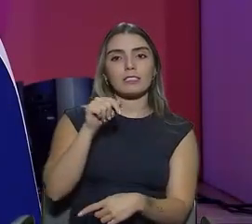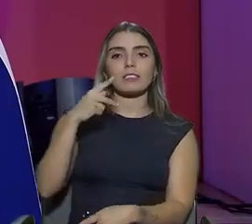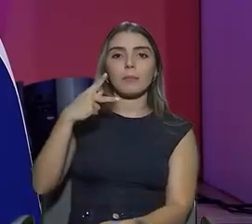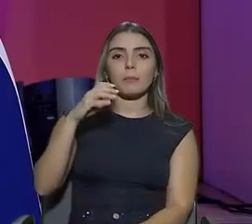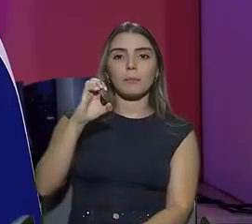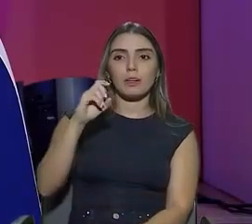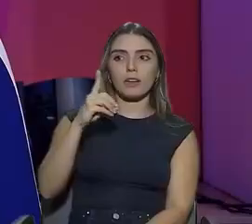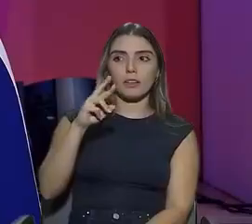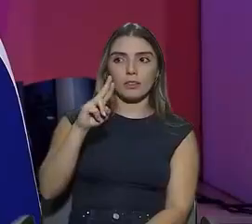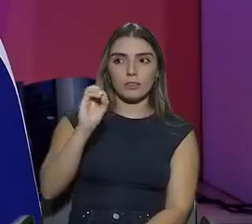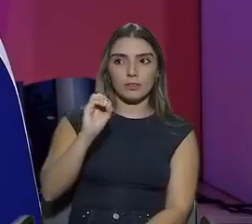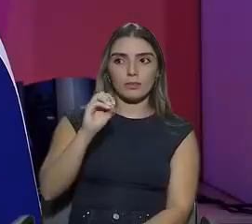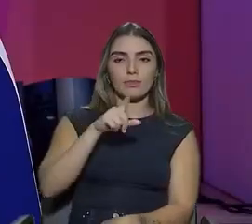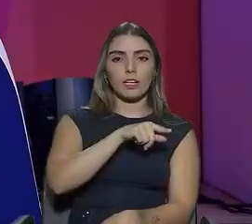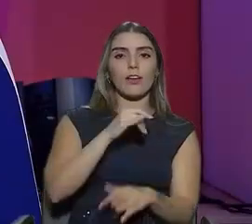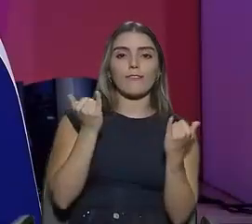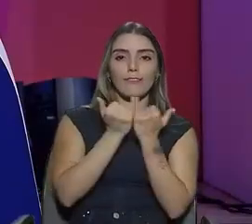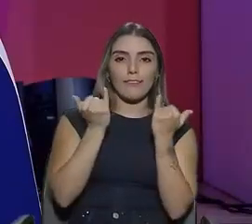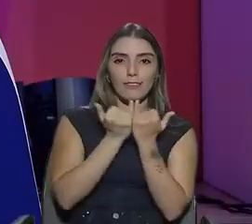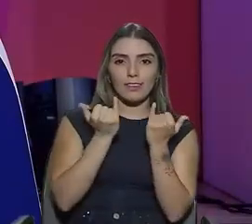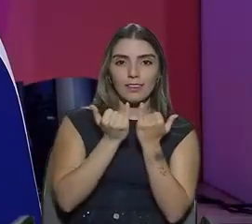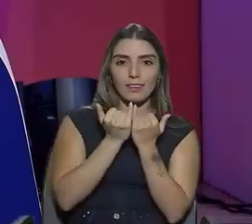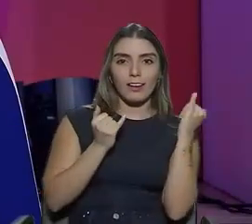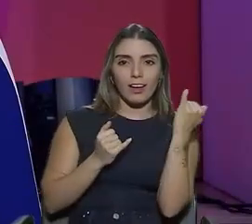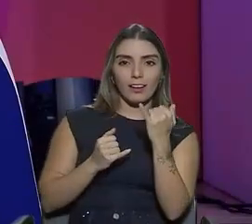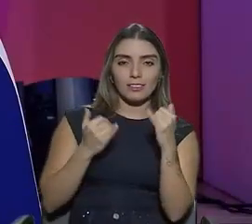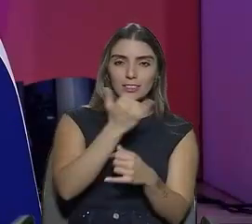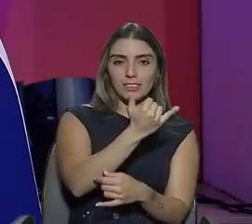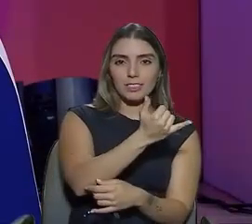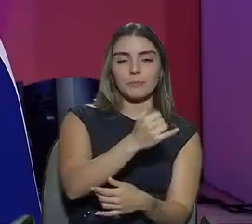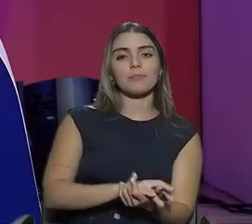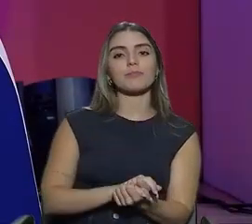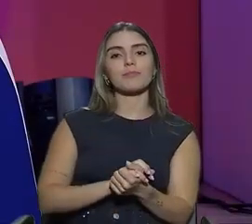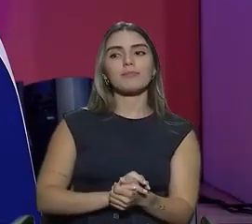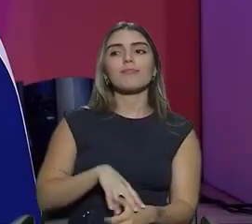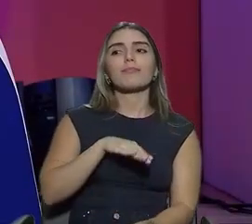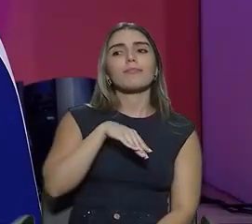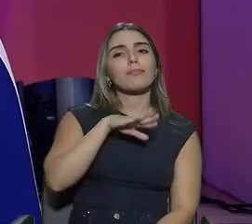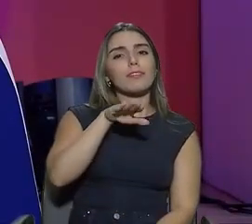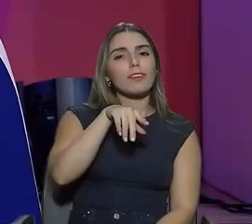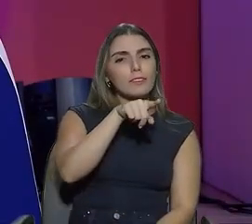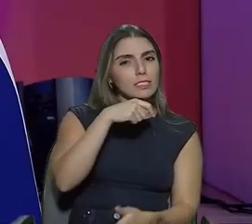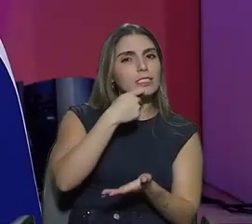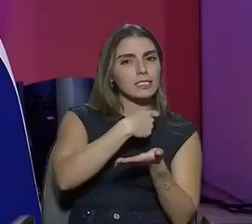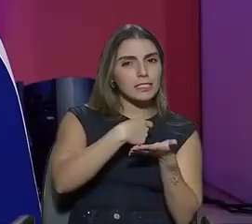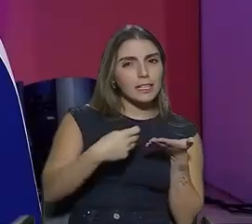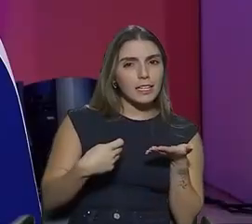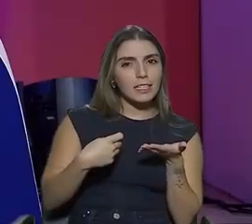uma fofoca a ela, dessas fofocas bem... Aí ela, meu filho, você escreve? Aí ele,